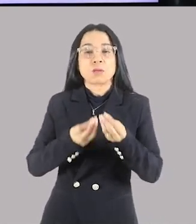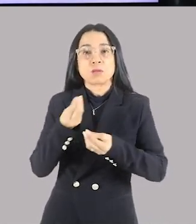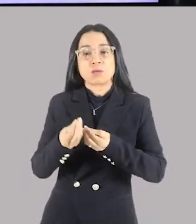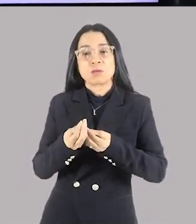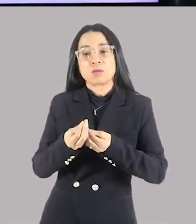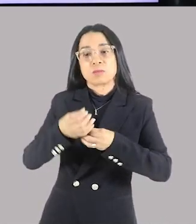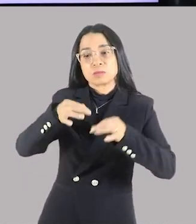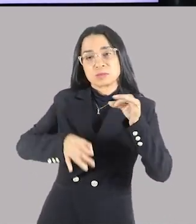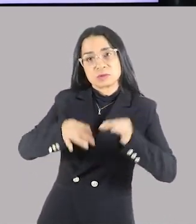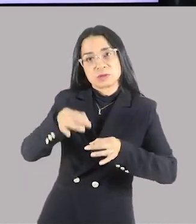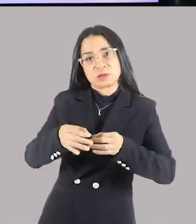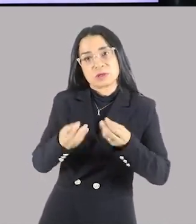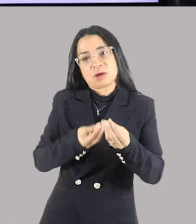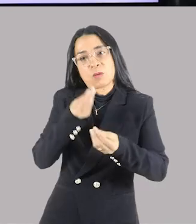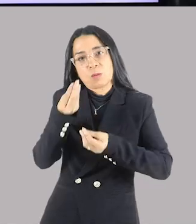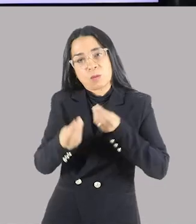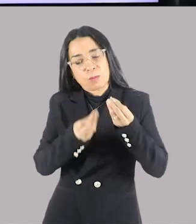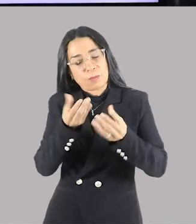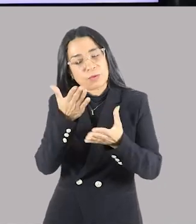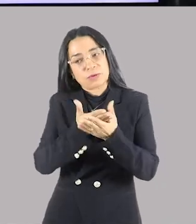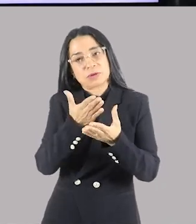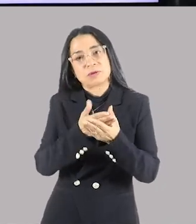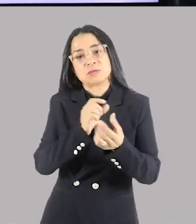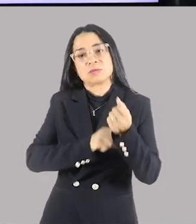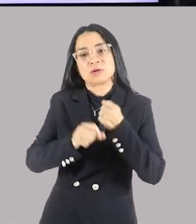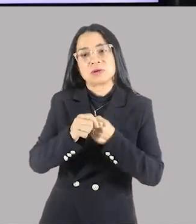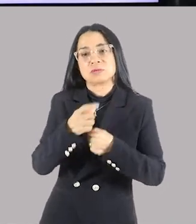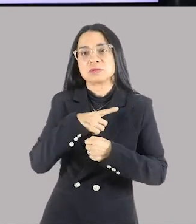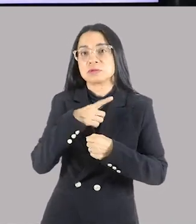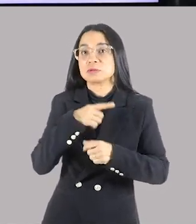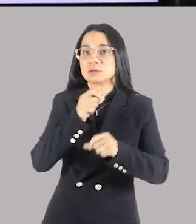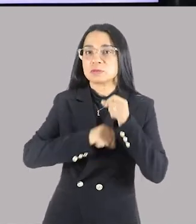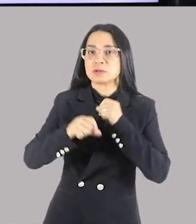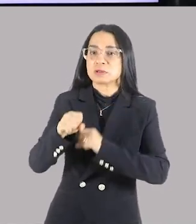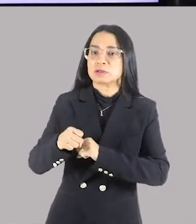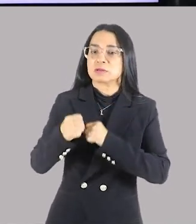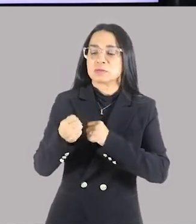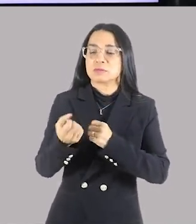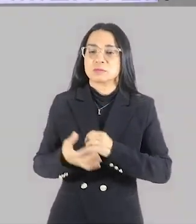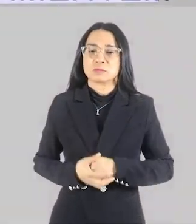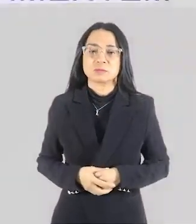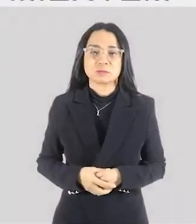é uma capacidade processual adquirida para essa defesa excepcional, ok?